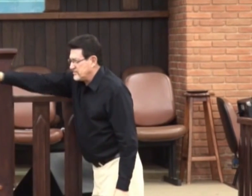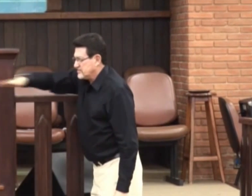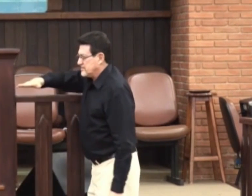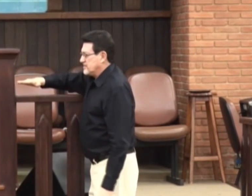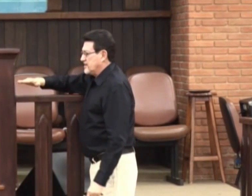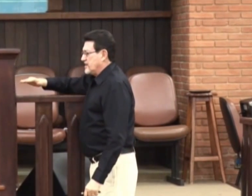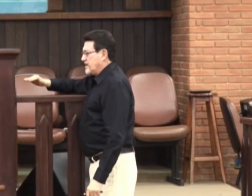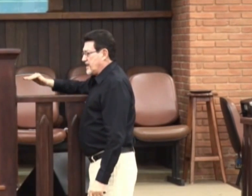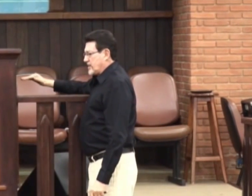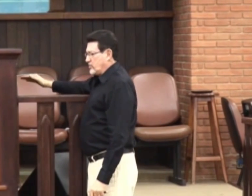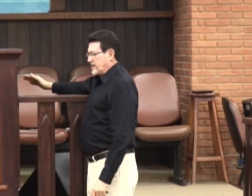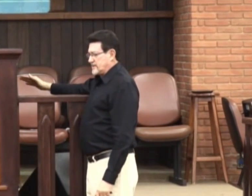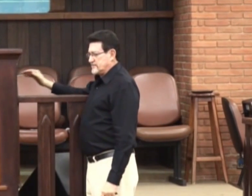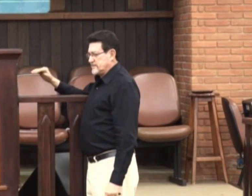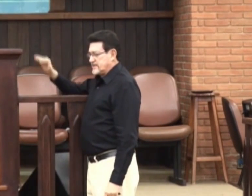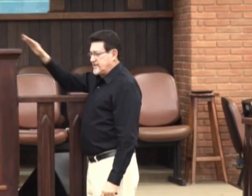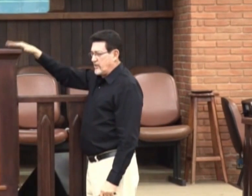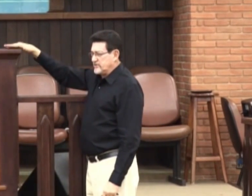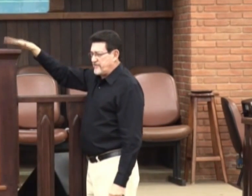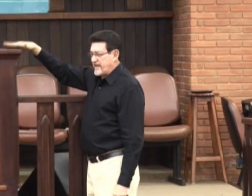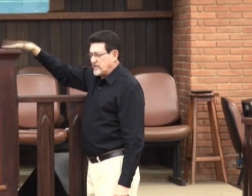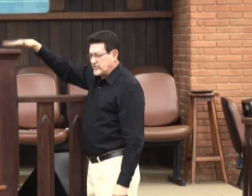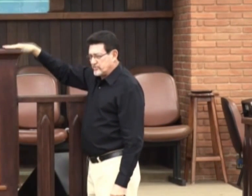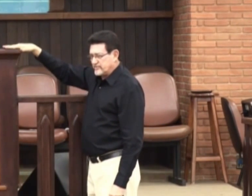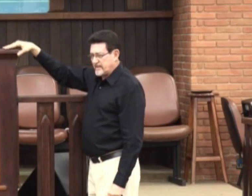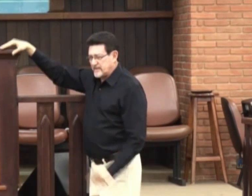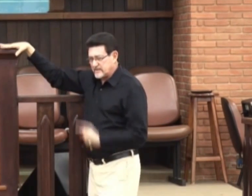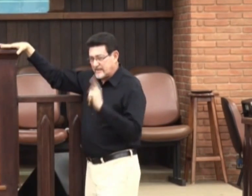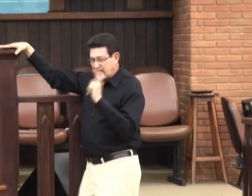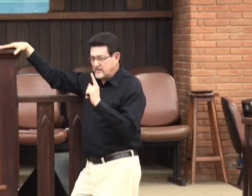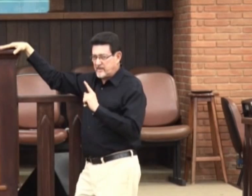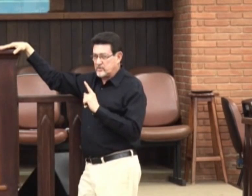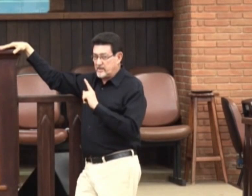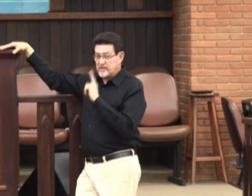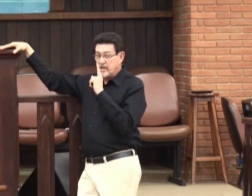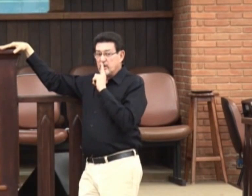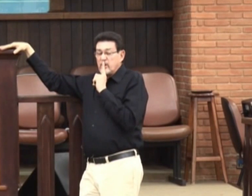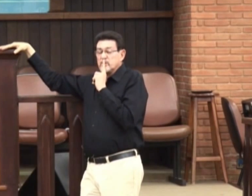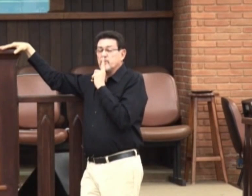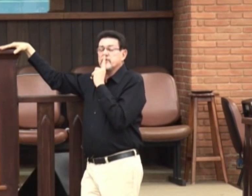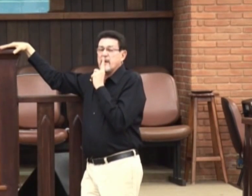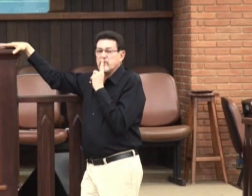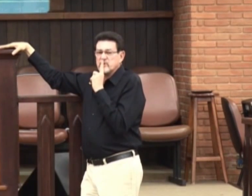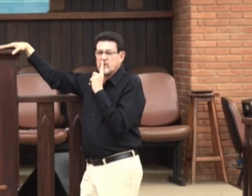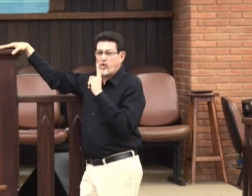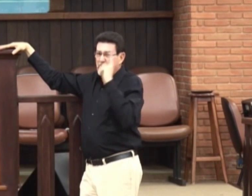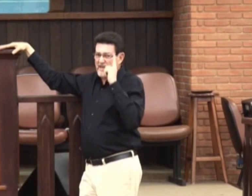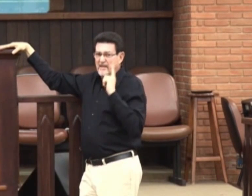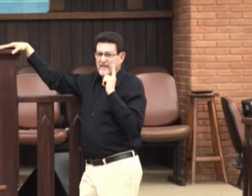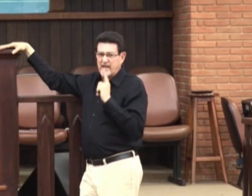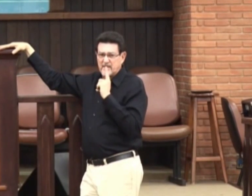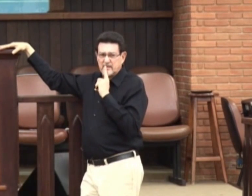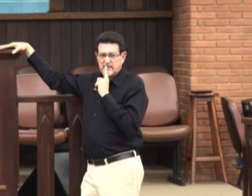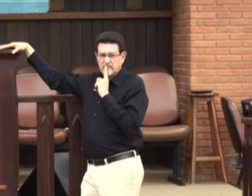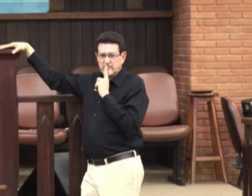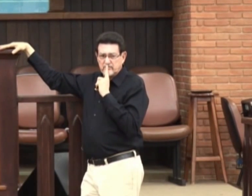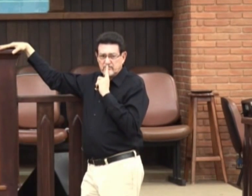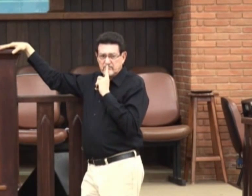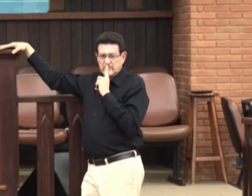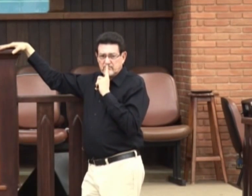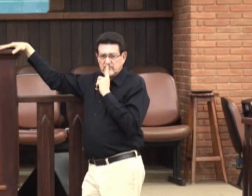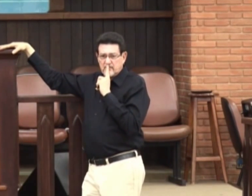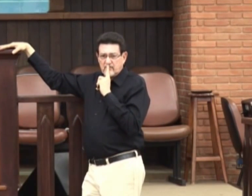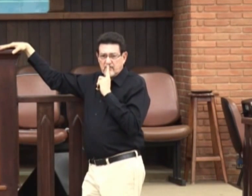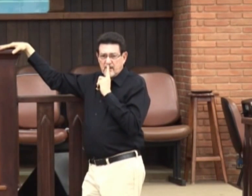comprimento e largura. Se não tiver isto, essas três dimensões, nós não podemos compreender.